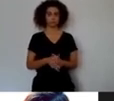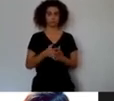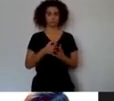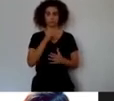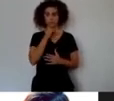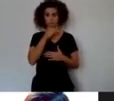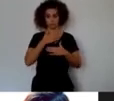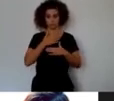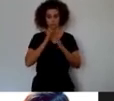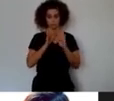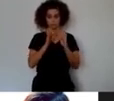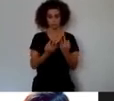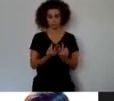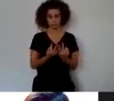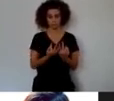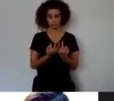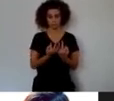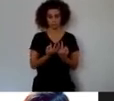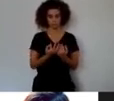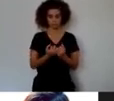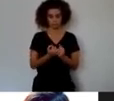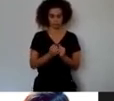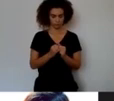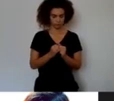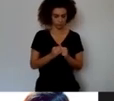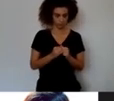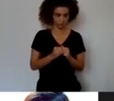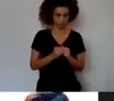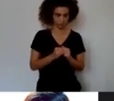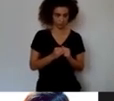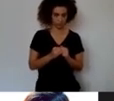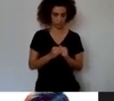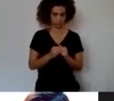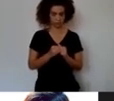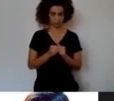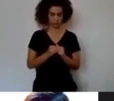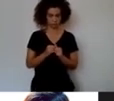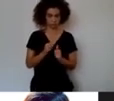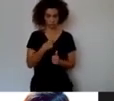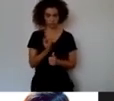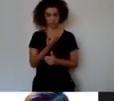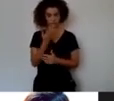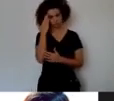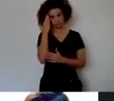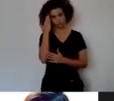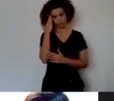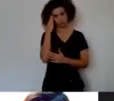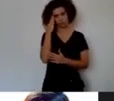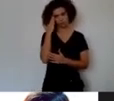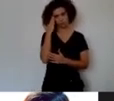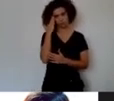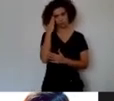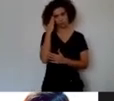primeiro de minha família, né, formado tanto na graduação quanto no mestrado, a gente sabe, a gente é muito grato por isso, mas a gente sabe tudo que é essa trajetória